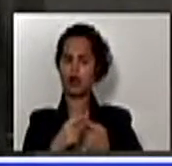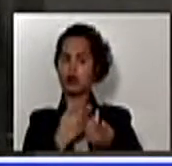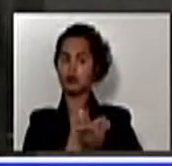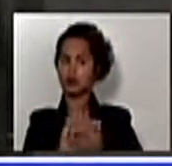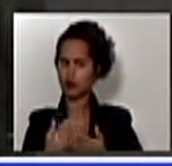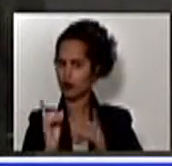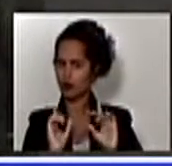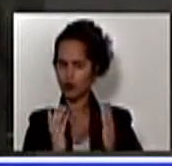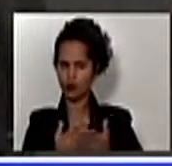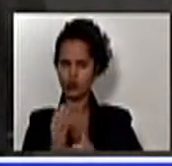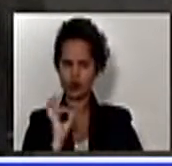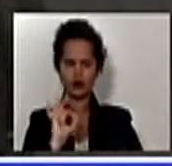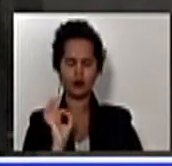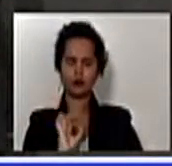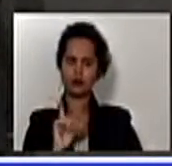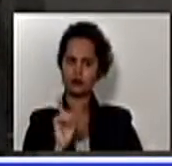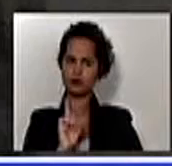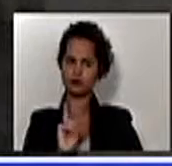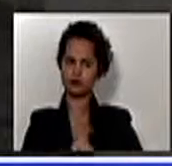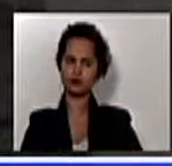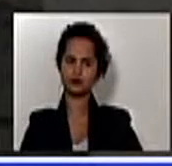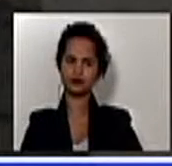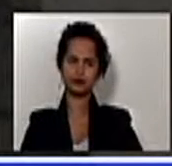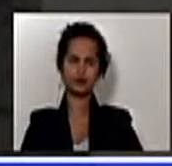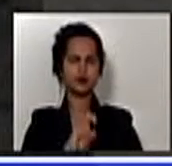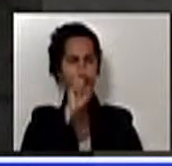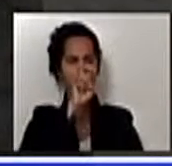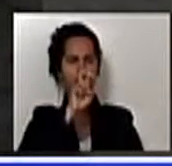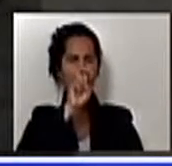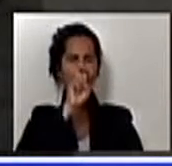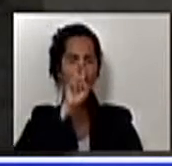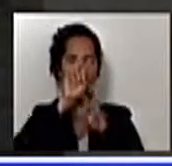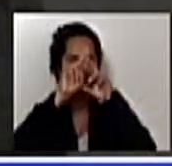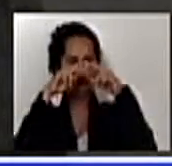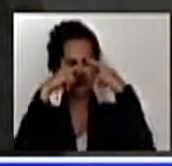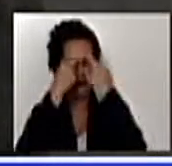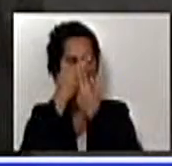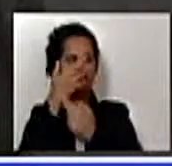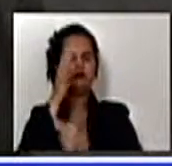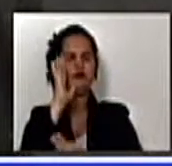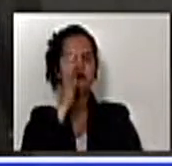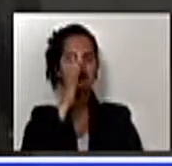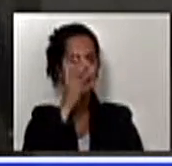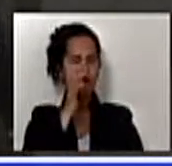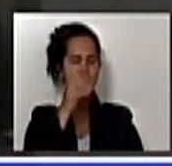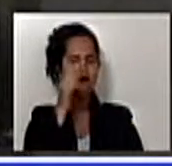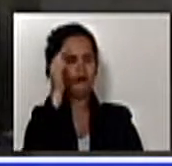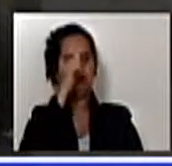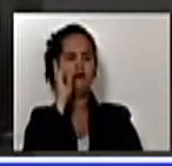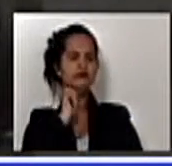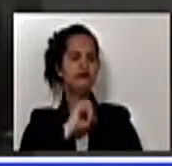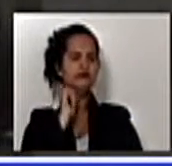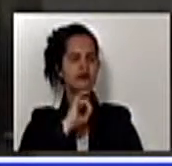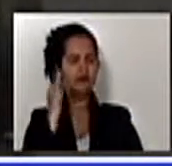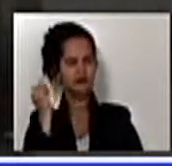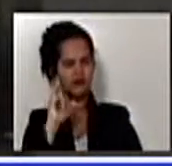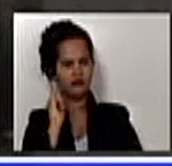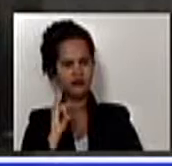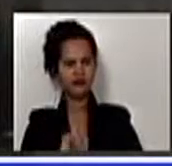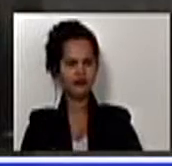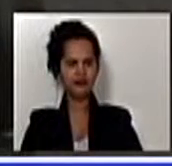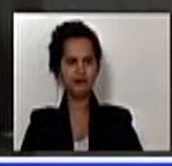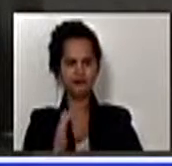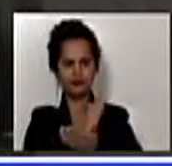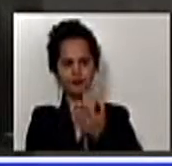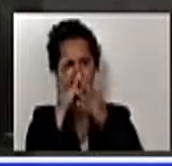né? Nós já fizemos mais 5 reuniões só com o ministro das Minas e Energia sobre esse assunto, mais